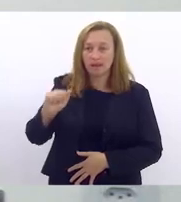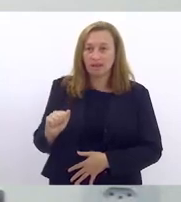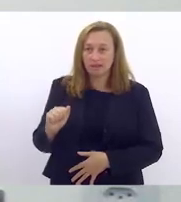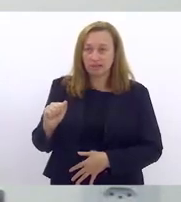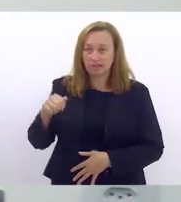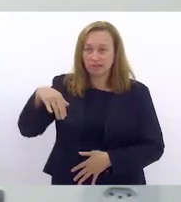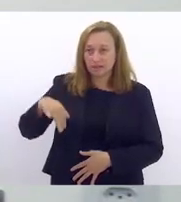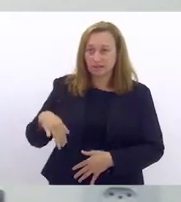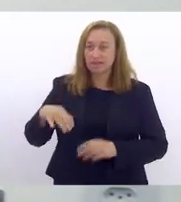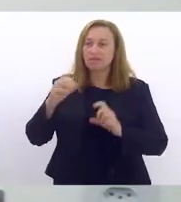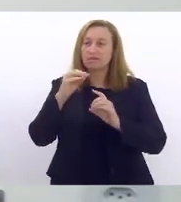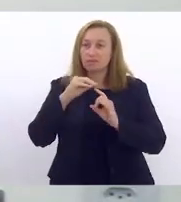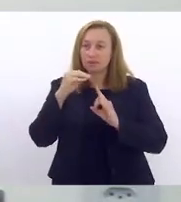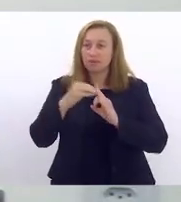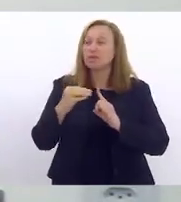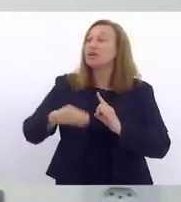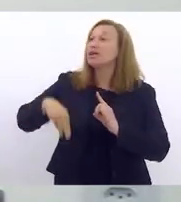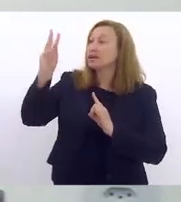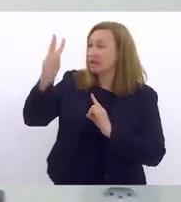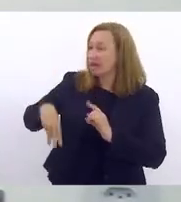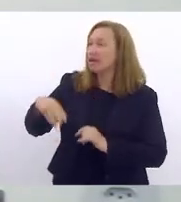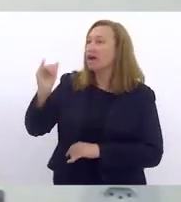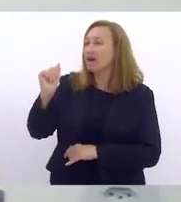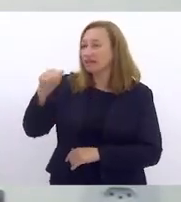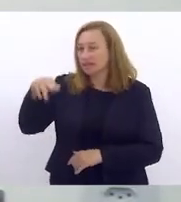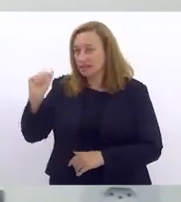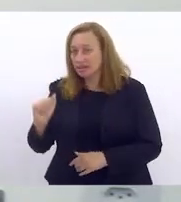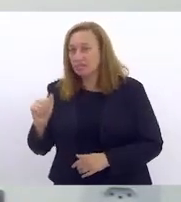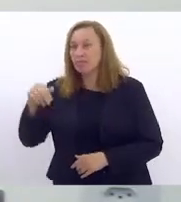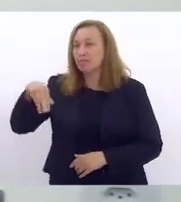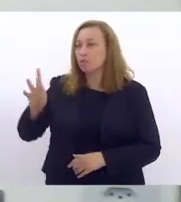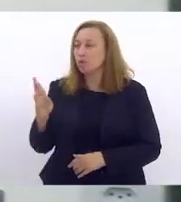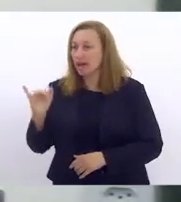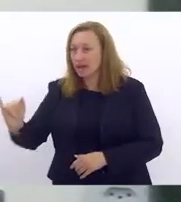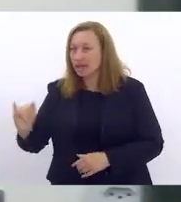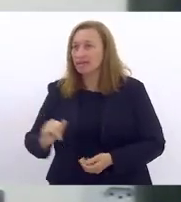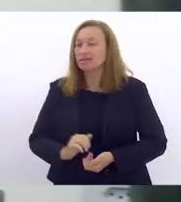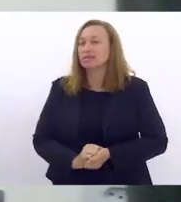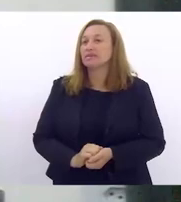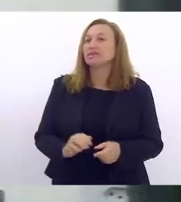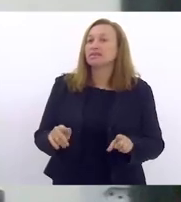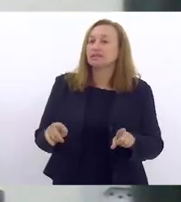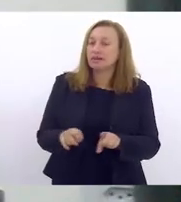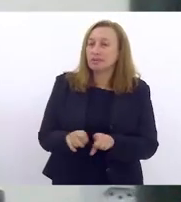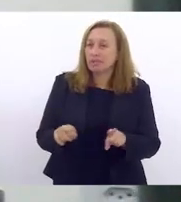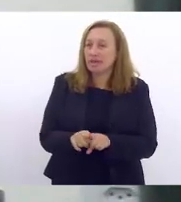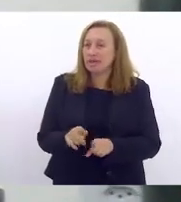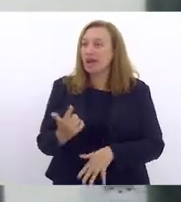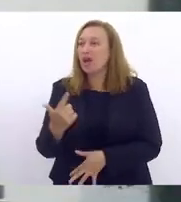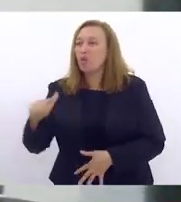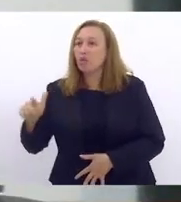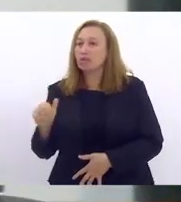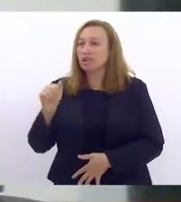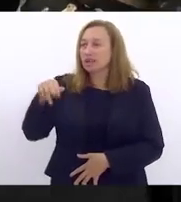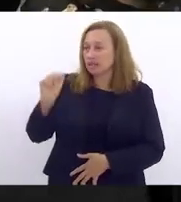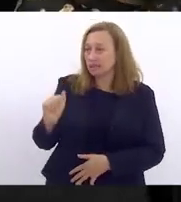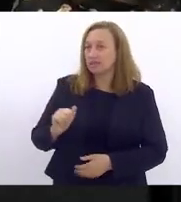Então, vamos ouvir primeiro quem? Ana Murai, e depois a também Ana Maria